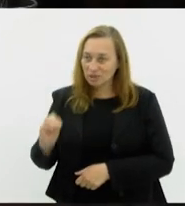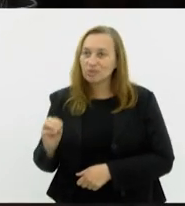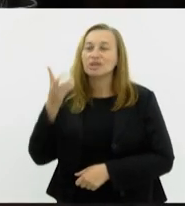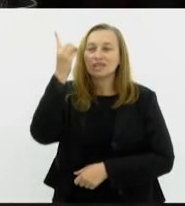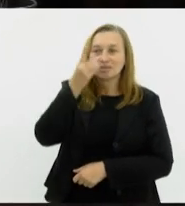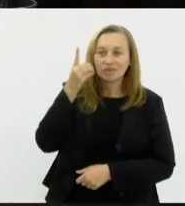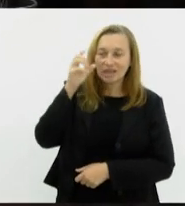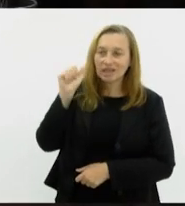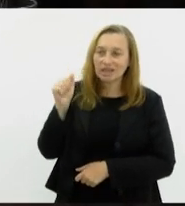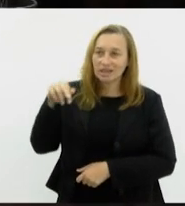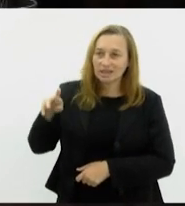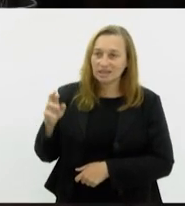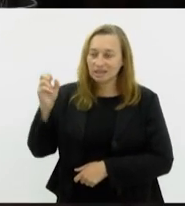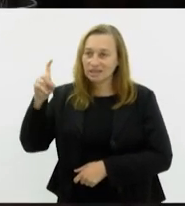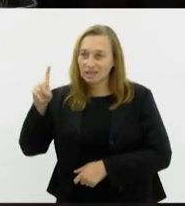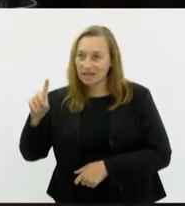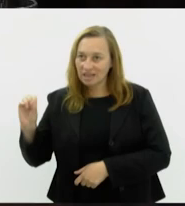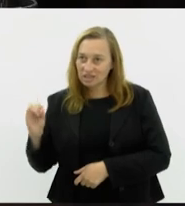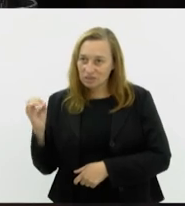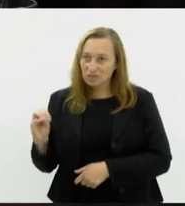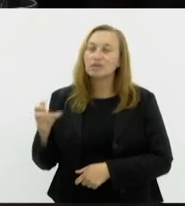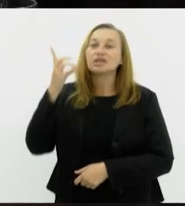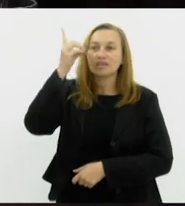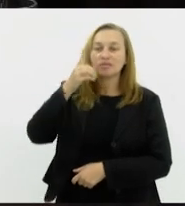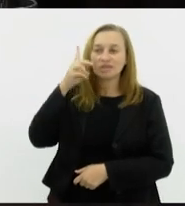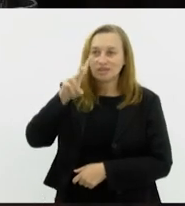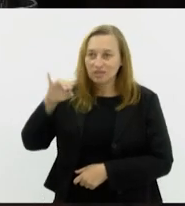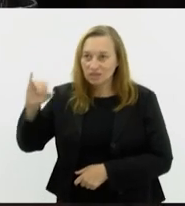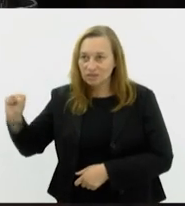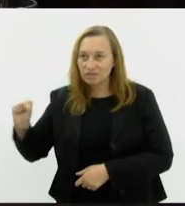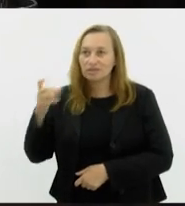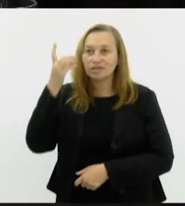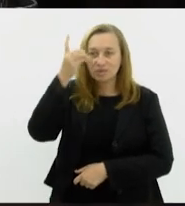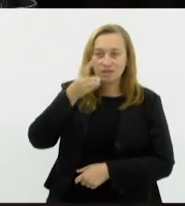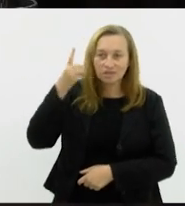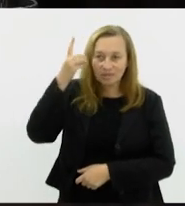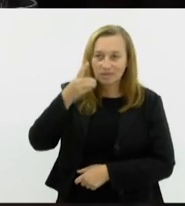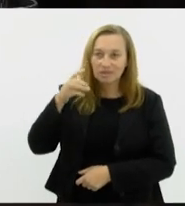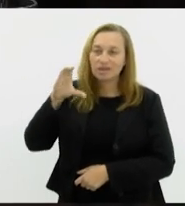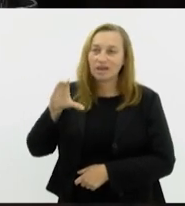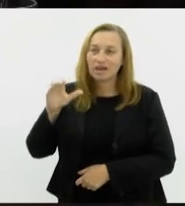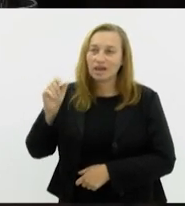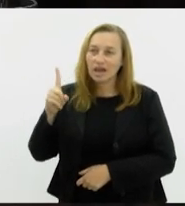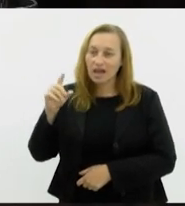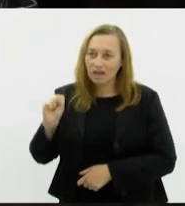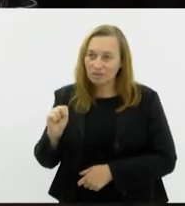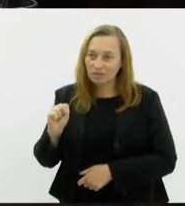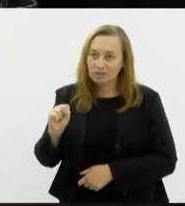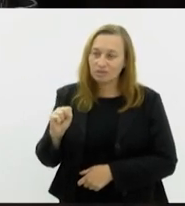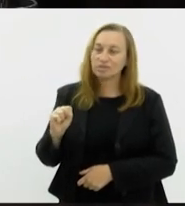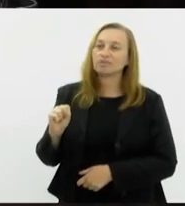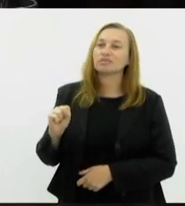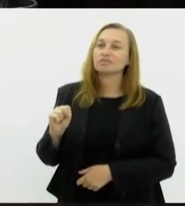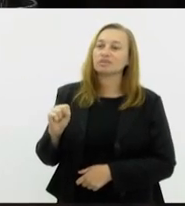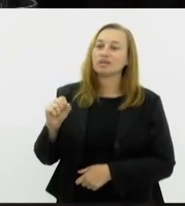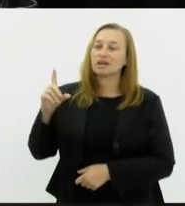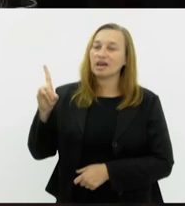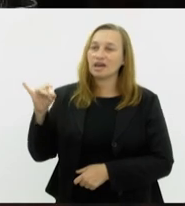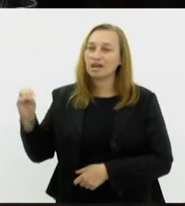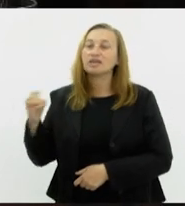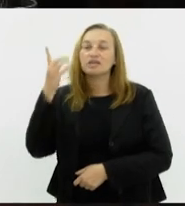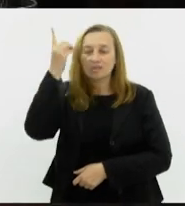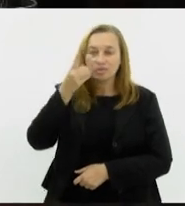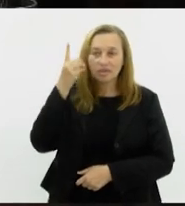deputado Andrezinho Siciliano, deputado Vinícius Cosolino, deputado Cláudio Caiado,